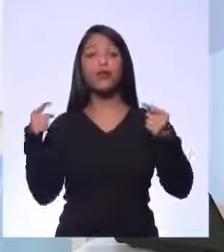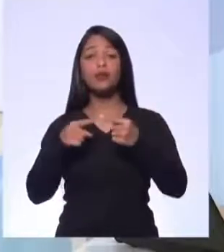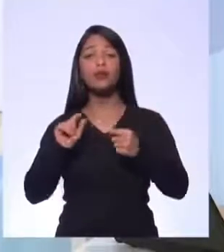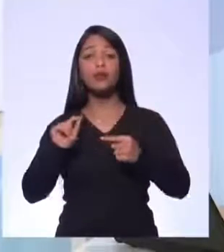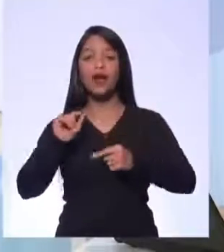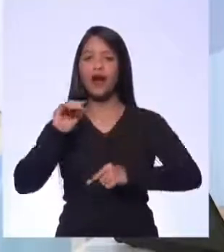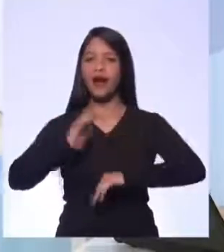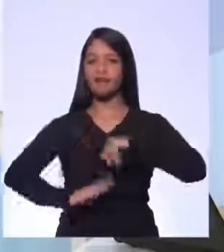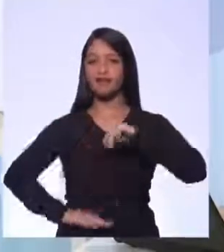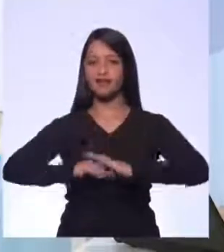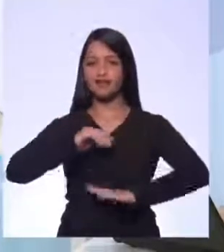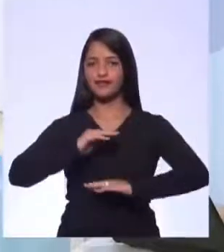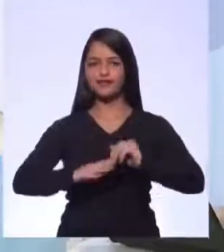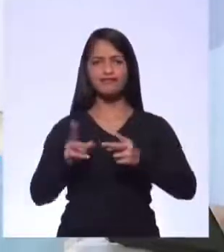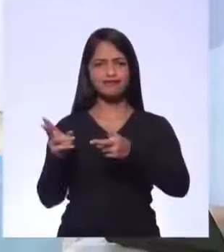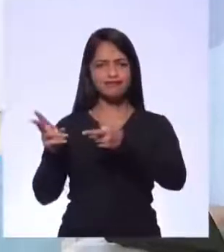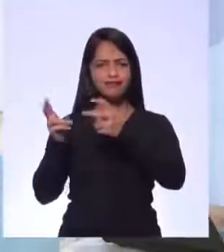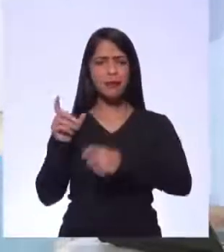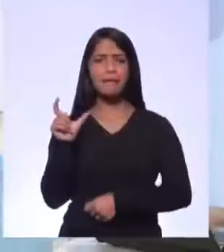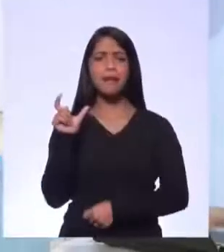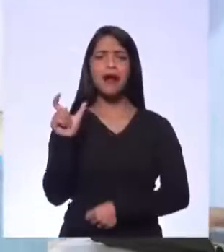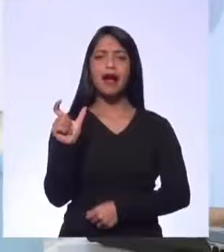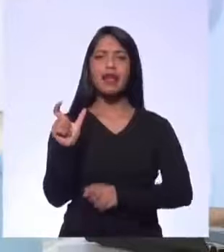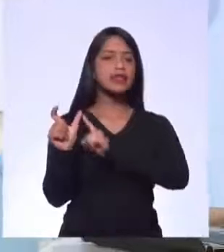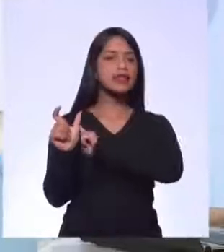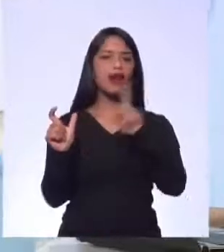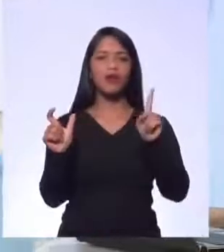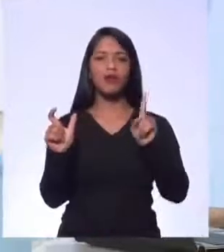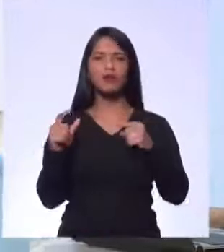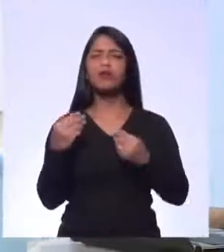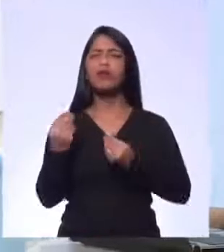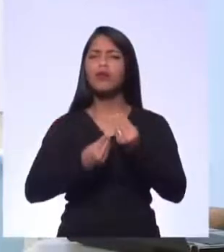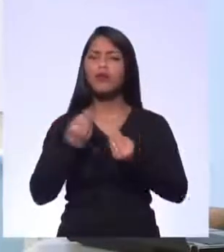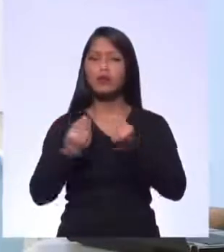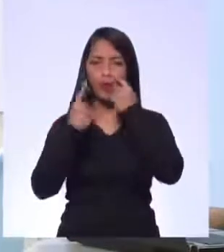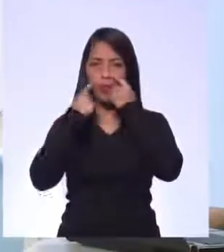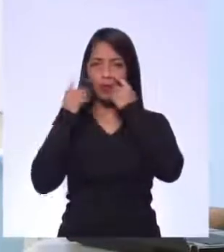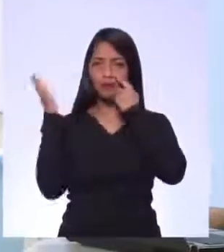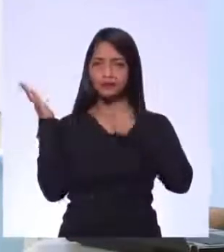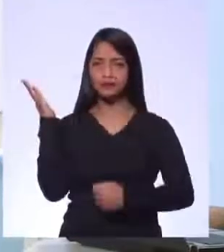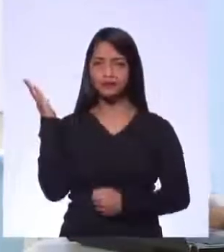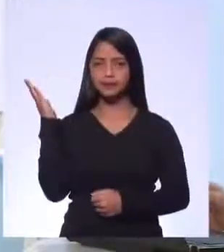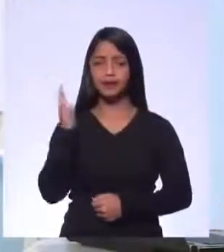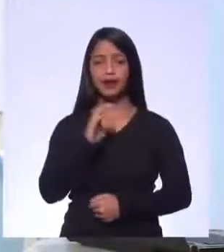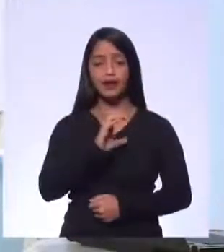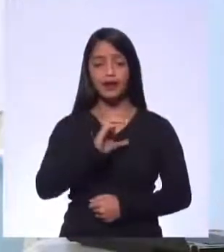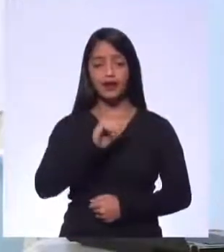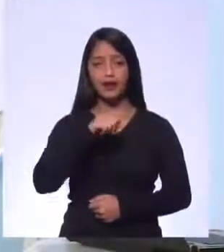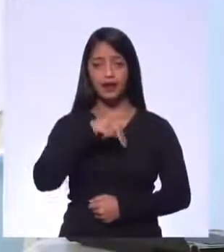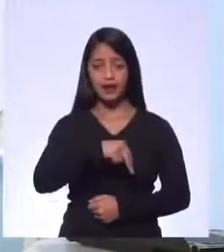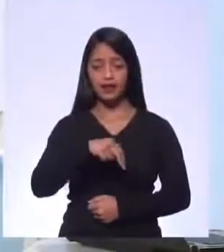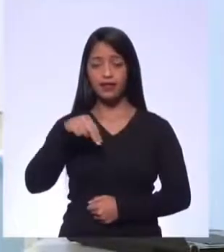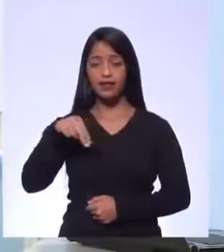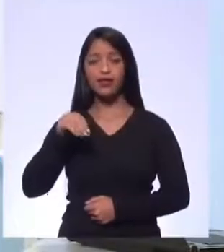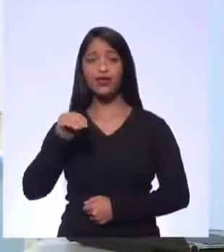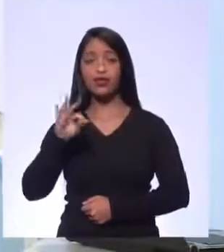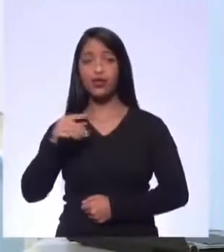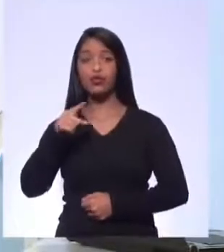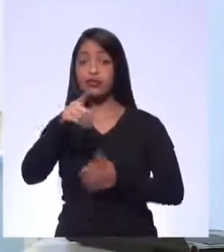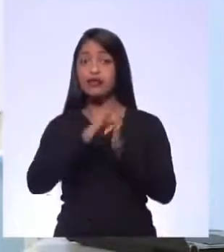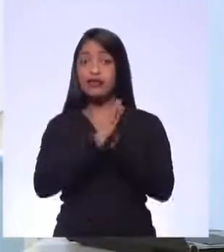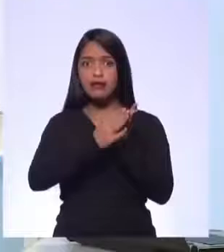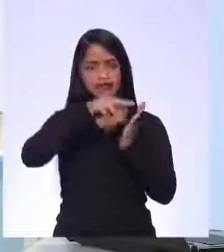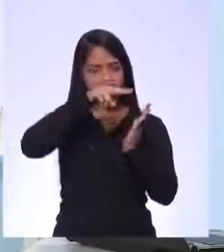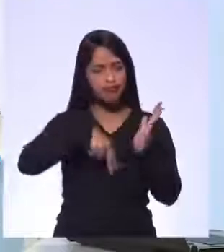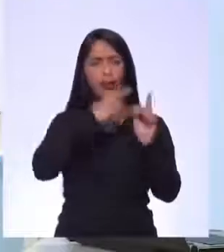perceberam a atenção ali na palavra na negativa? O cannot, ele aparece em vários livros. A gente